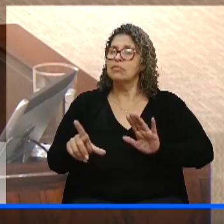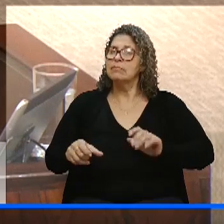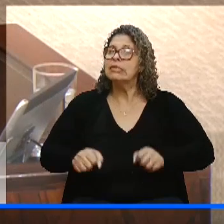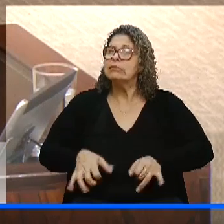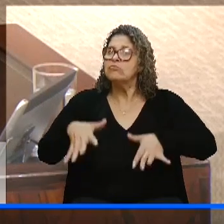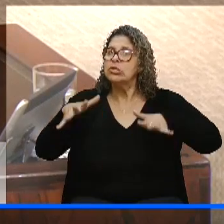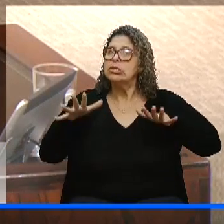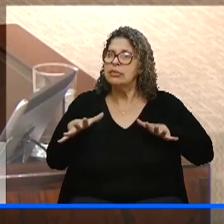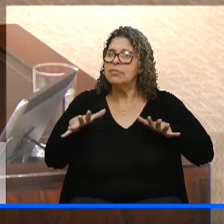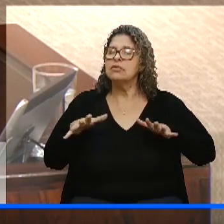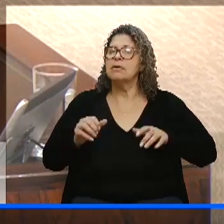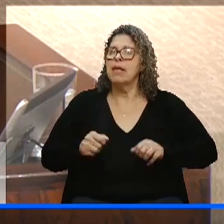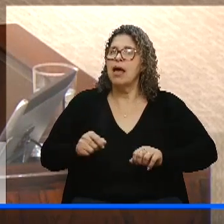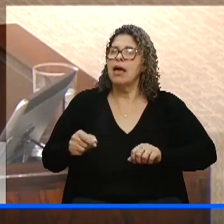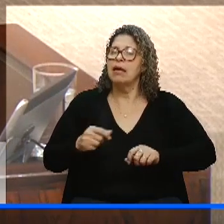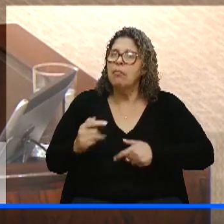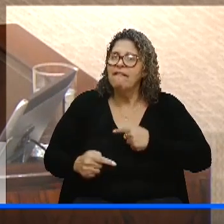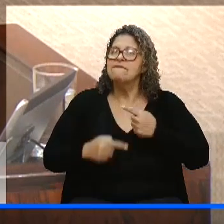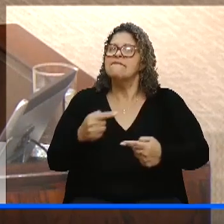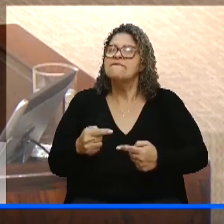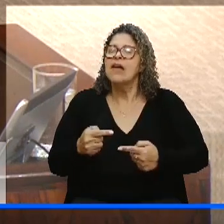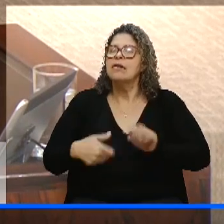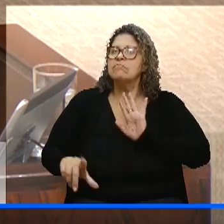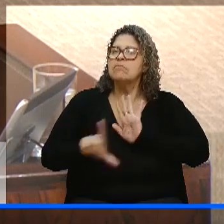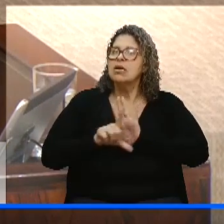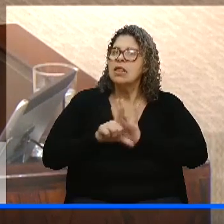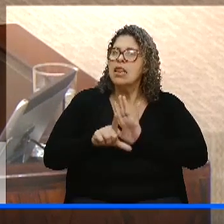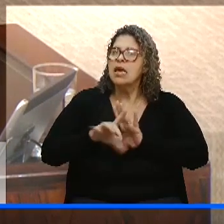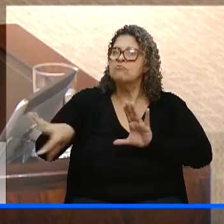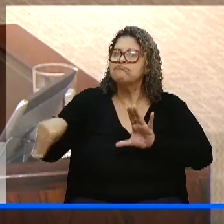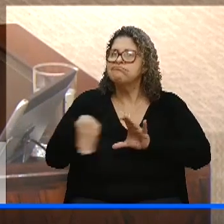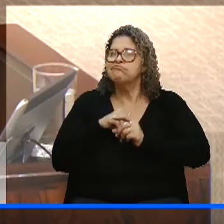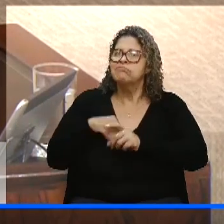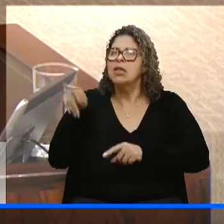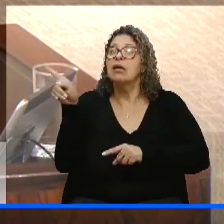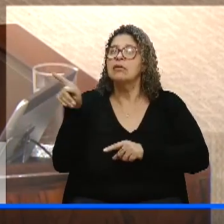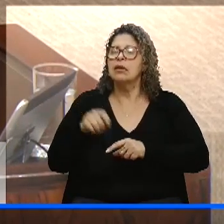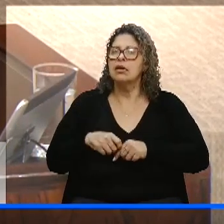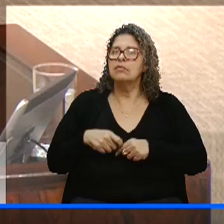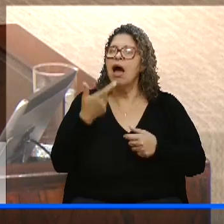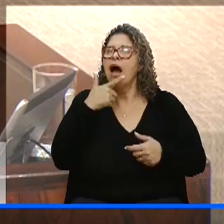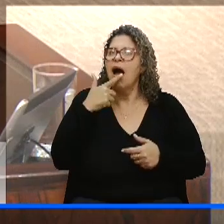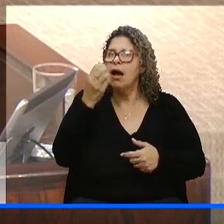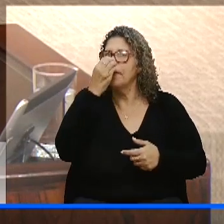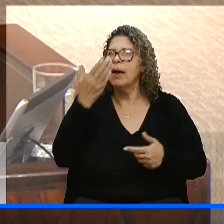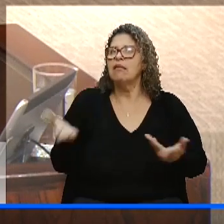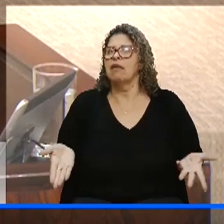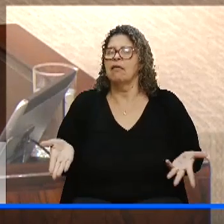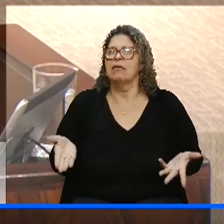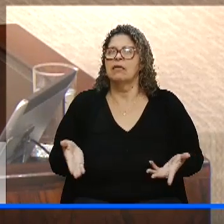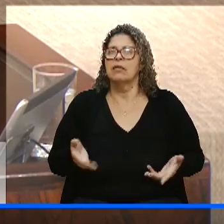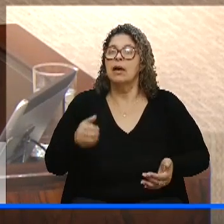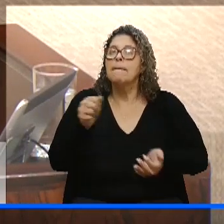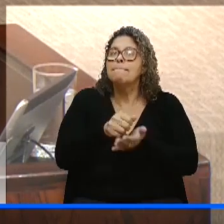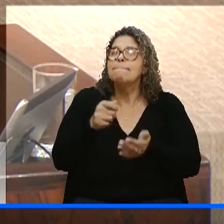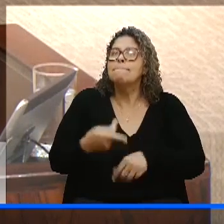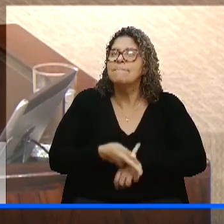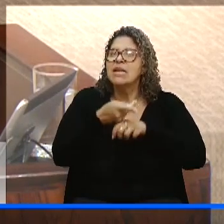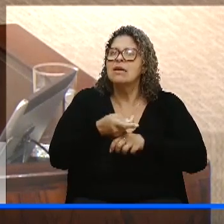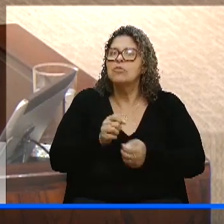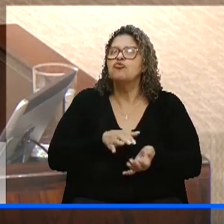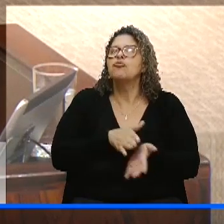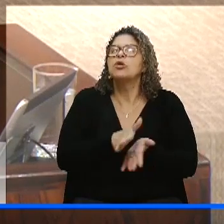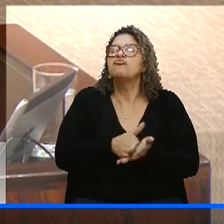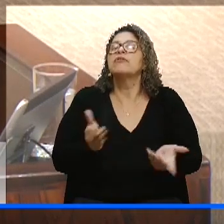fizeram essa resolução interna e agora somam da nossa cara dizendo que é um prémio de produtividade não é prêmio de produtividade